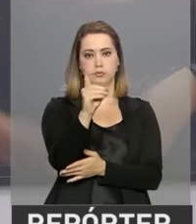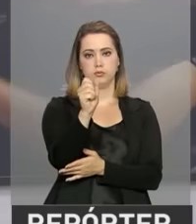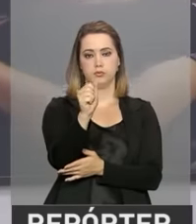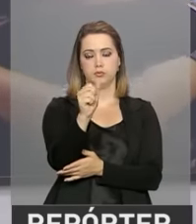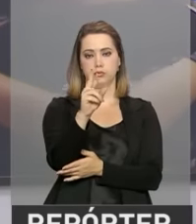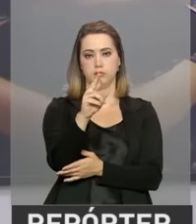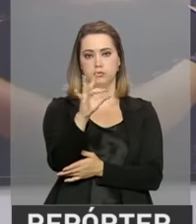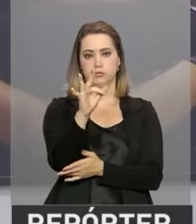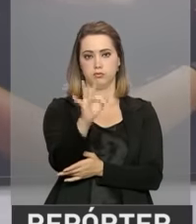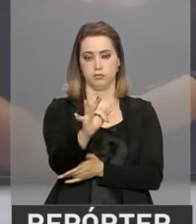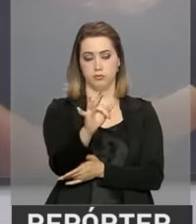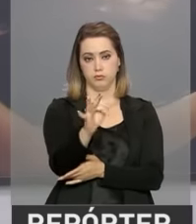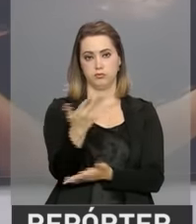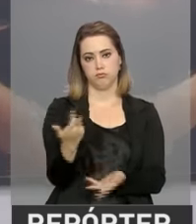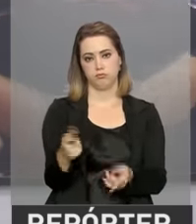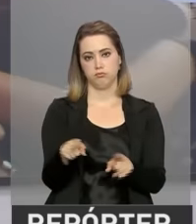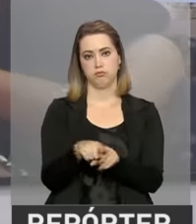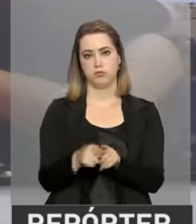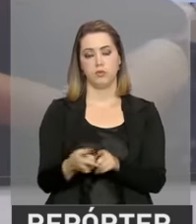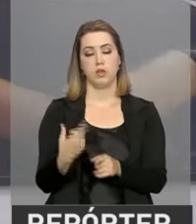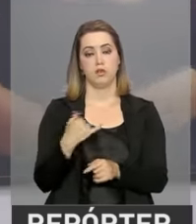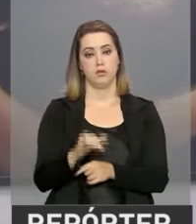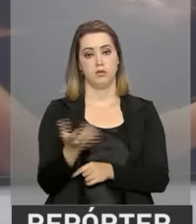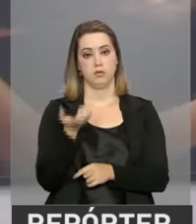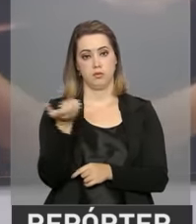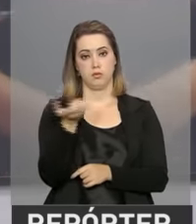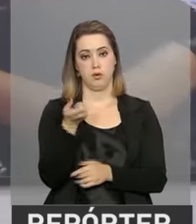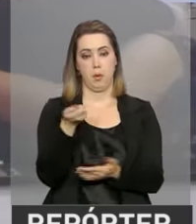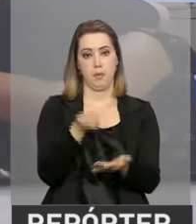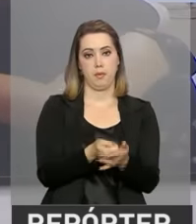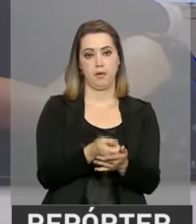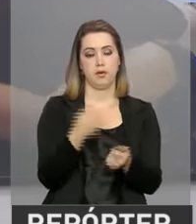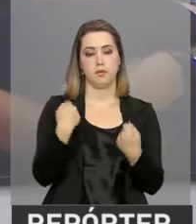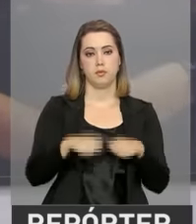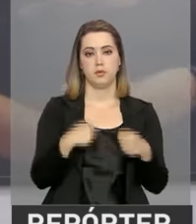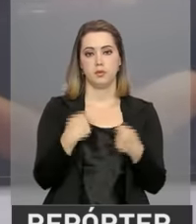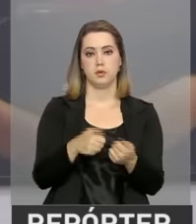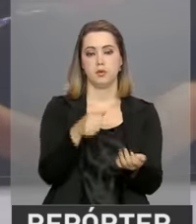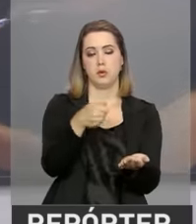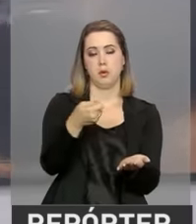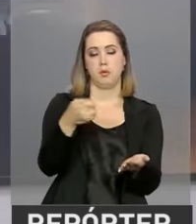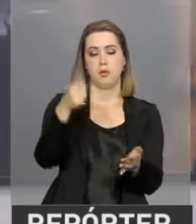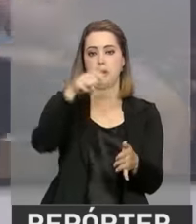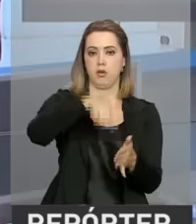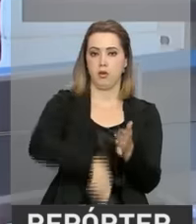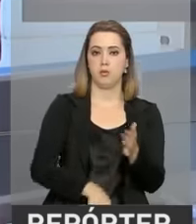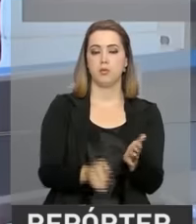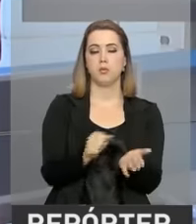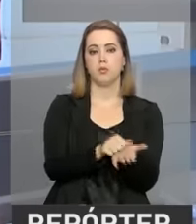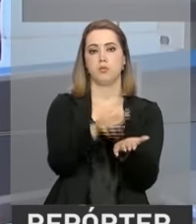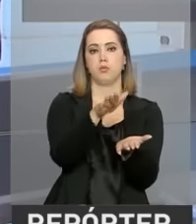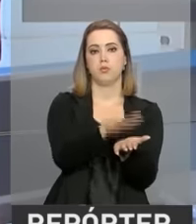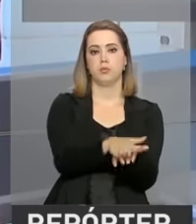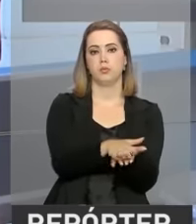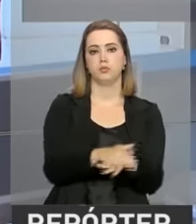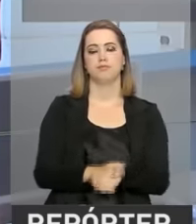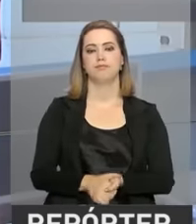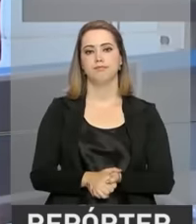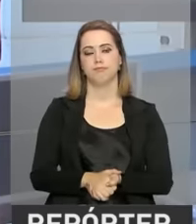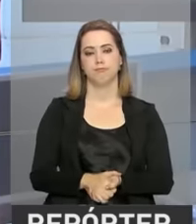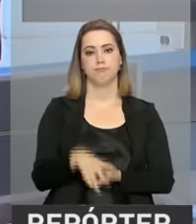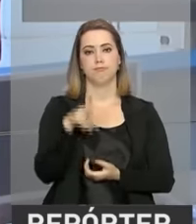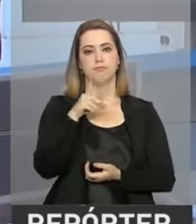de Receitas Federais. Para fazer a adesão ao programa, é necessário pagar o imposto e a multa. O Dia do